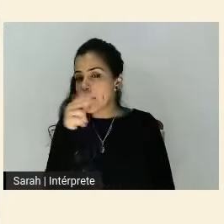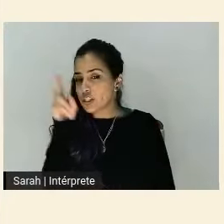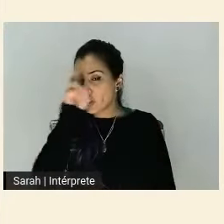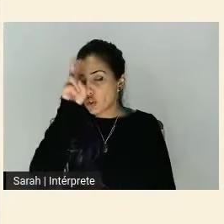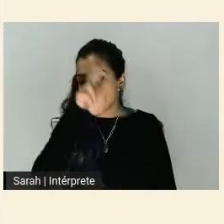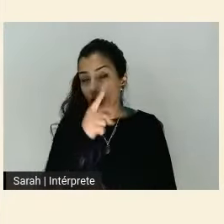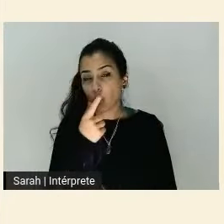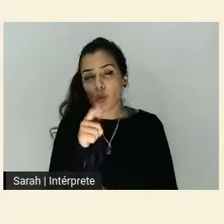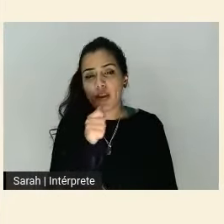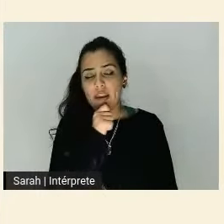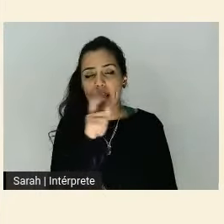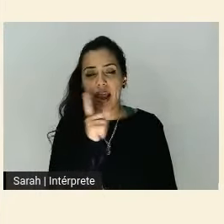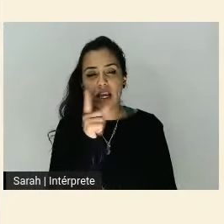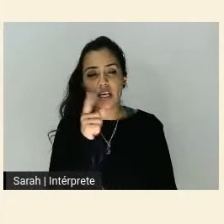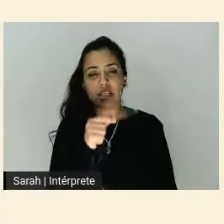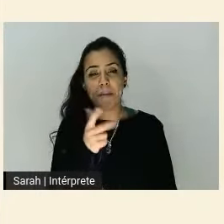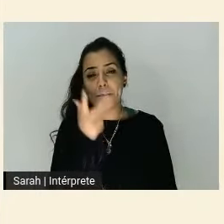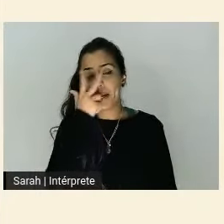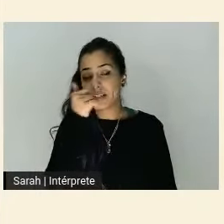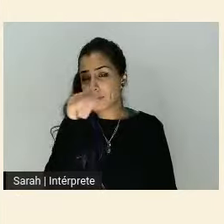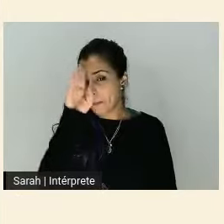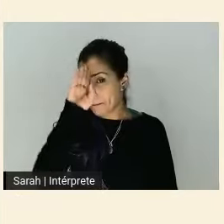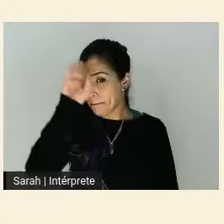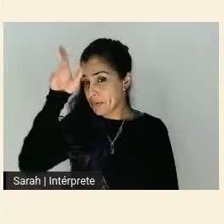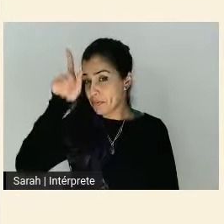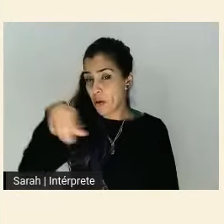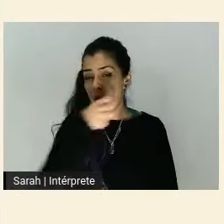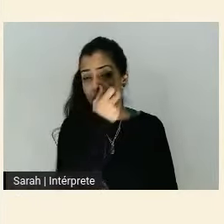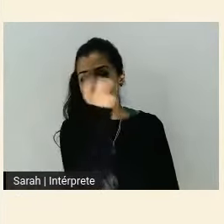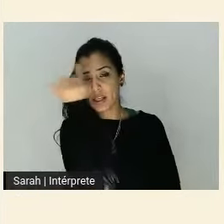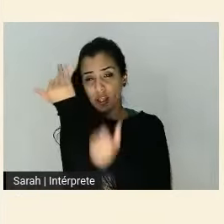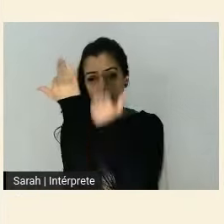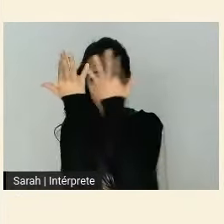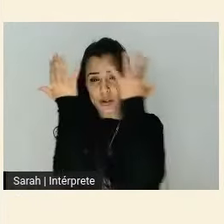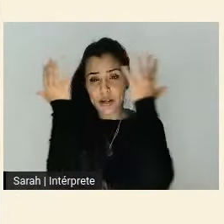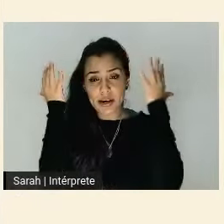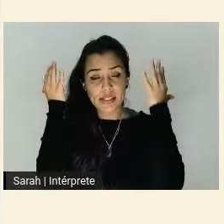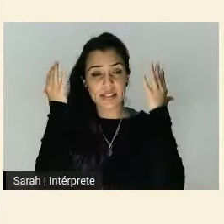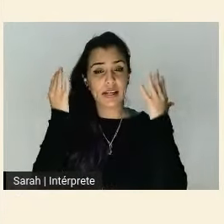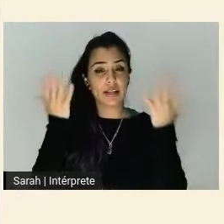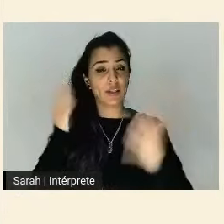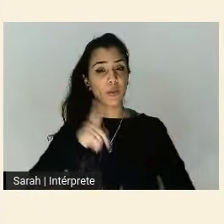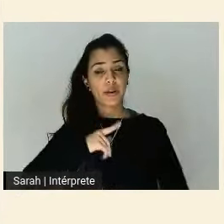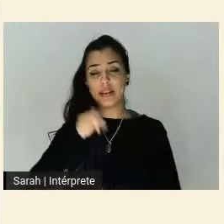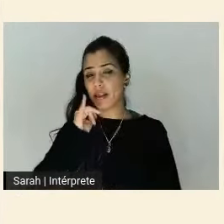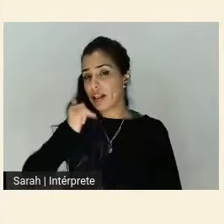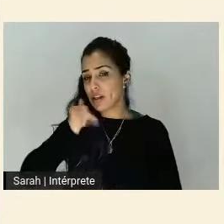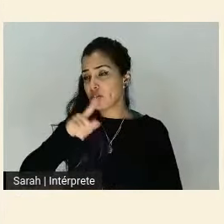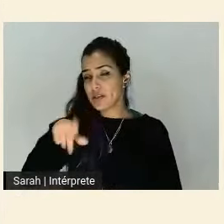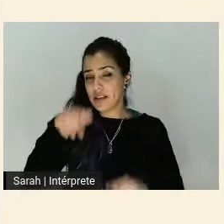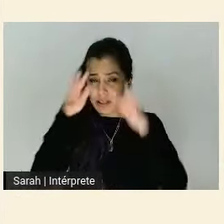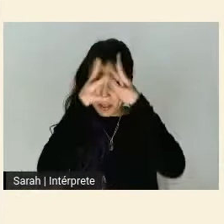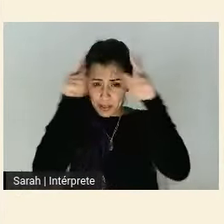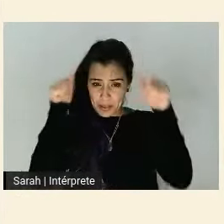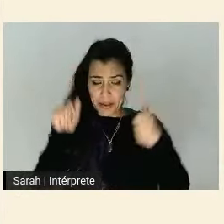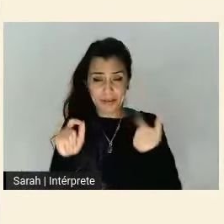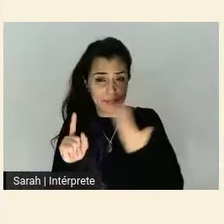O domínio aqui é o da natureza, tal qual na Amazônia descrita por Euclides da